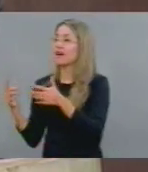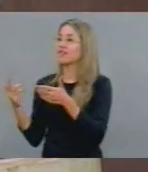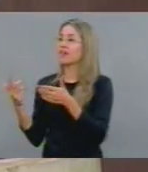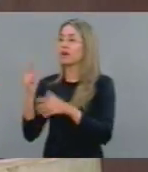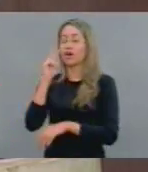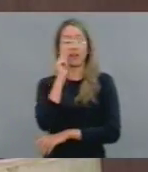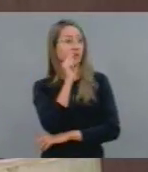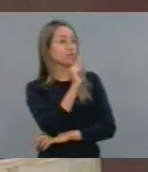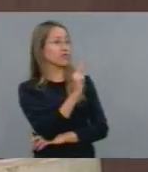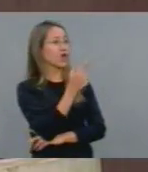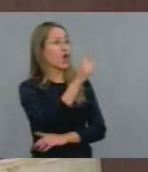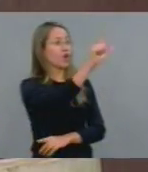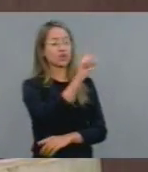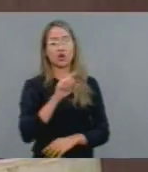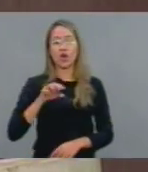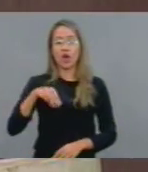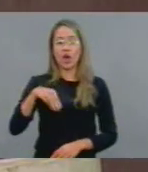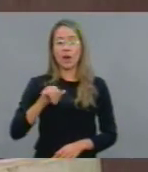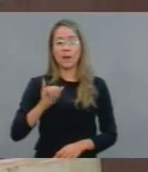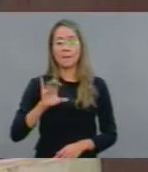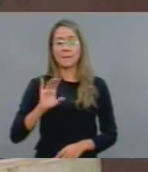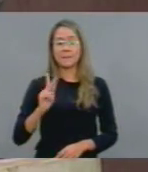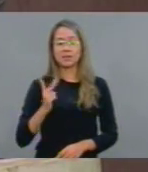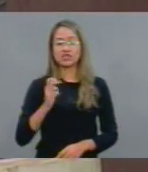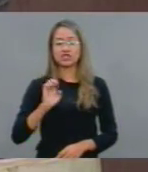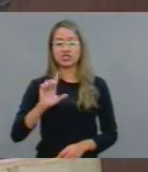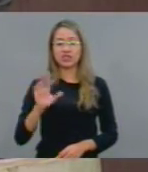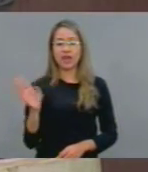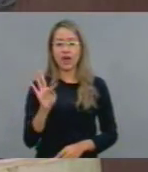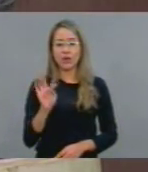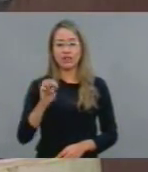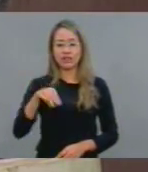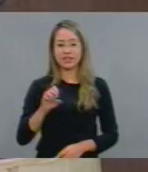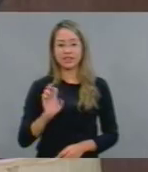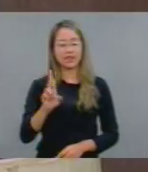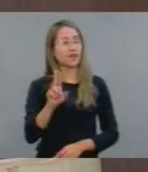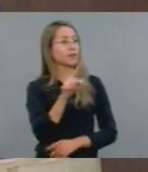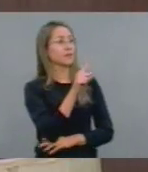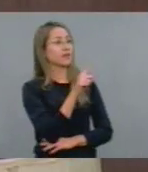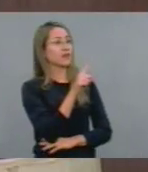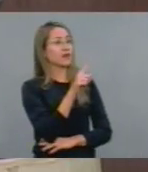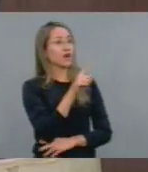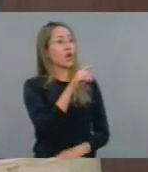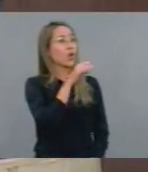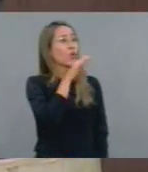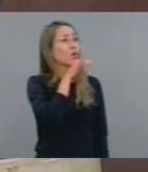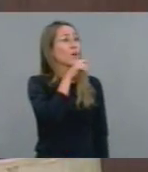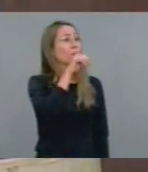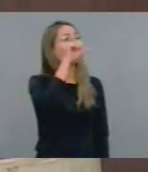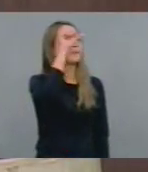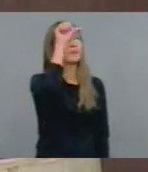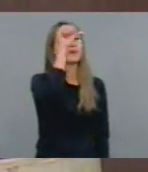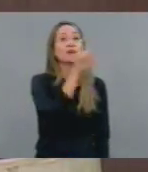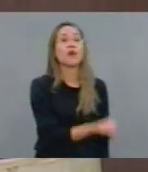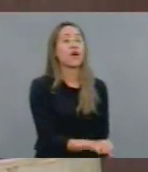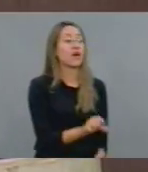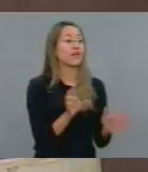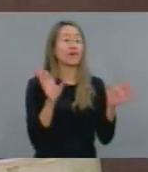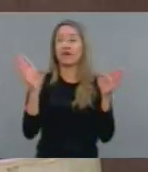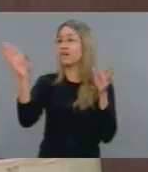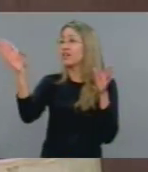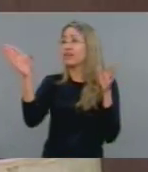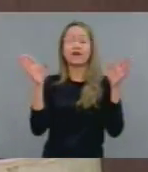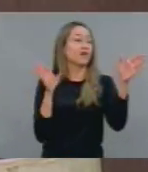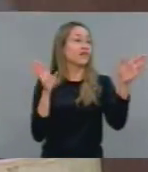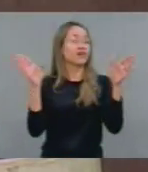ele vê que aqueles que podem substituir o governo de imediato são tão ruins ou piores, do ponto de vista da sua agenda econômica,